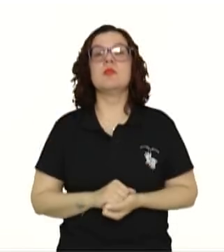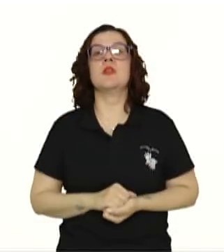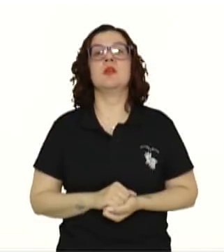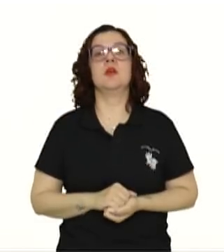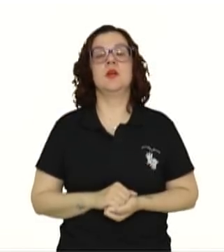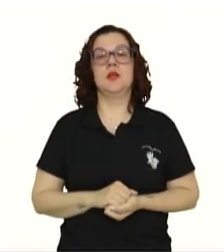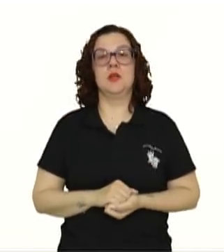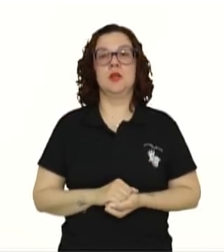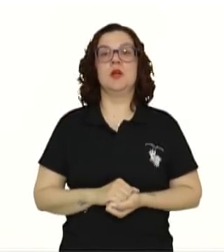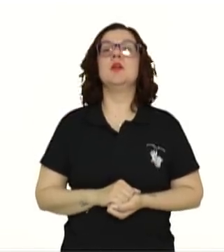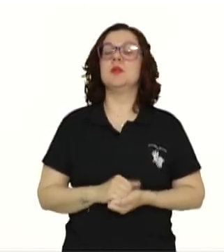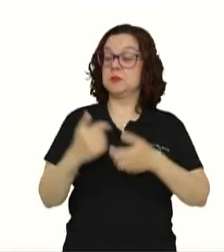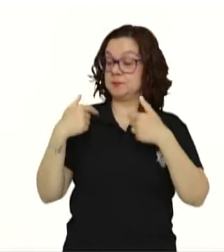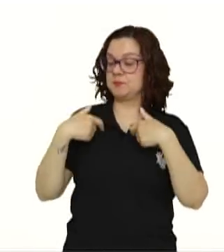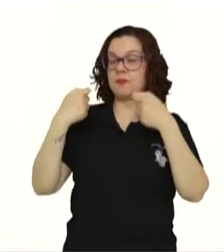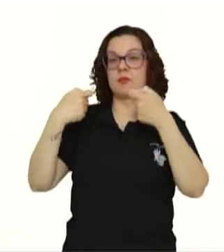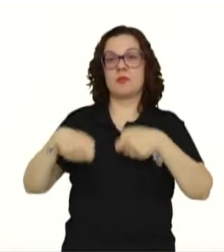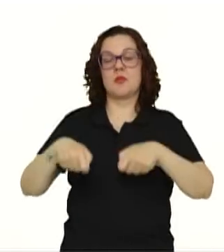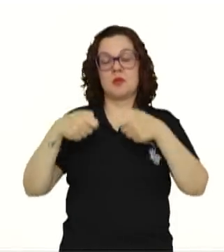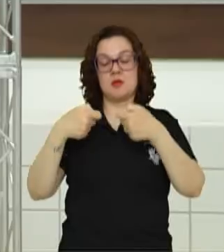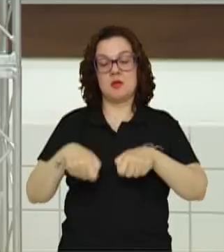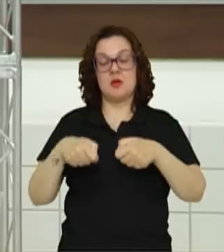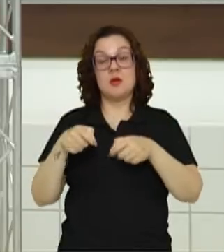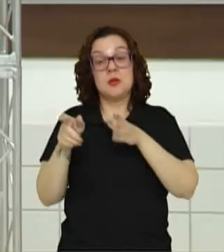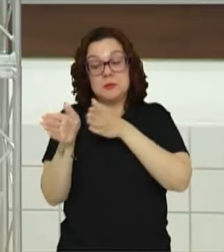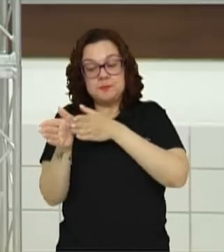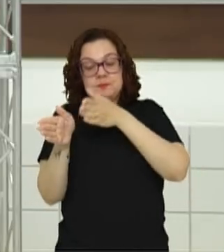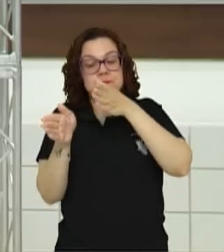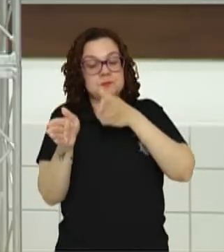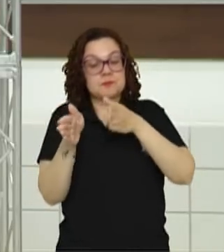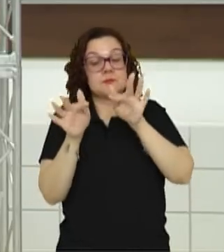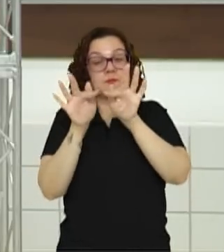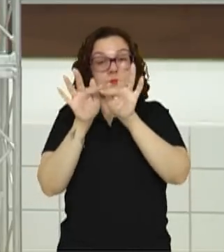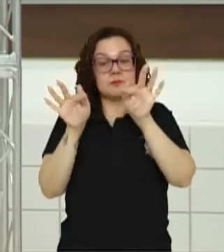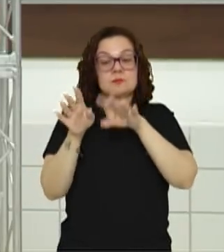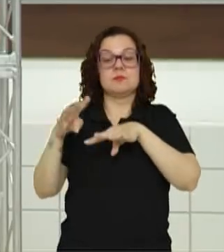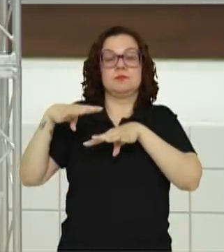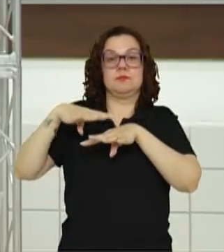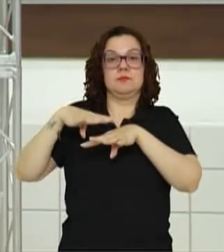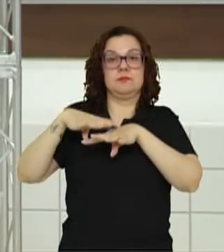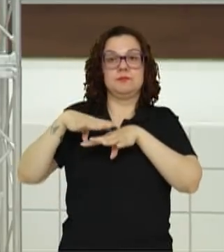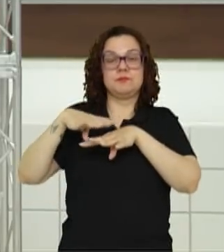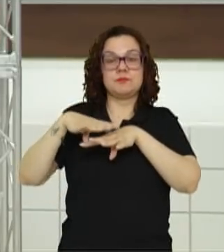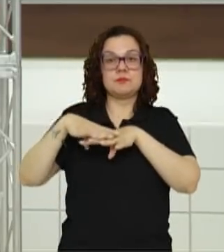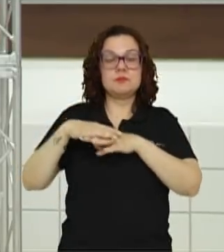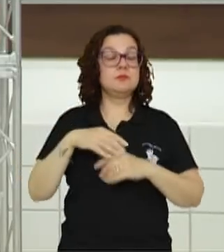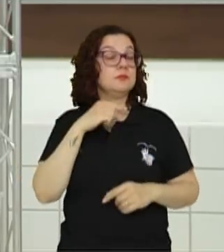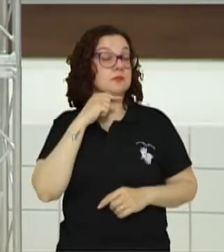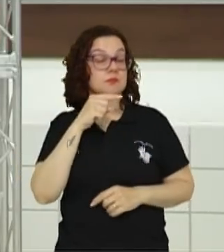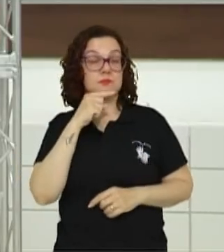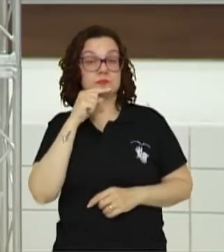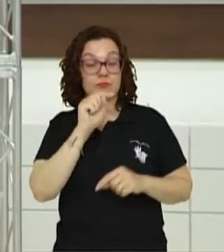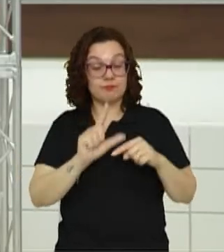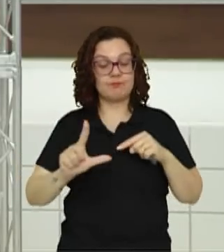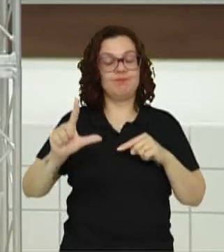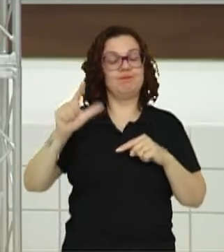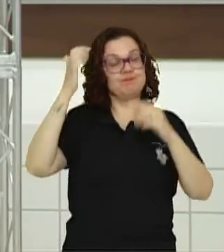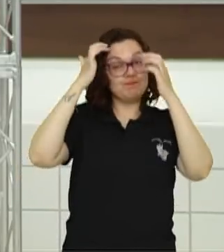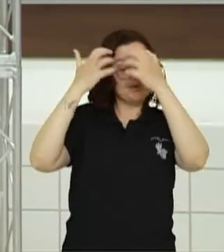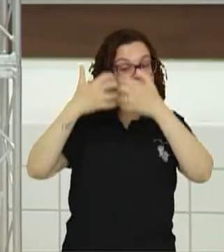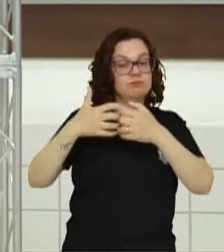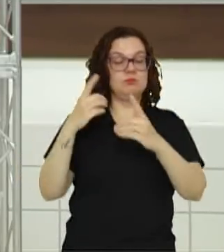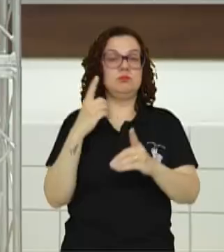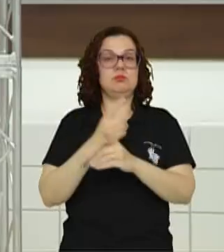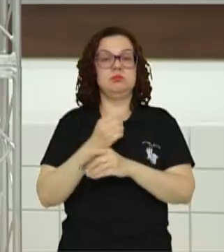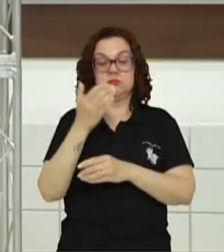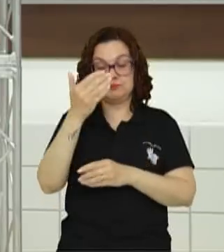lei de formação, eu preciso recorrer a uma fórmula matemática. Eu não consigo mais, com lógica, definir uma